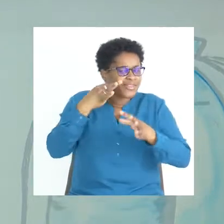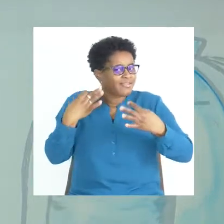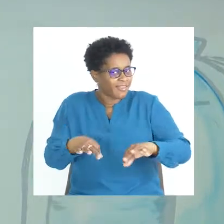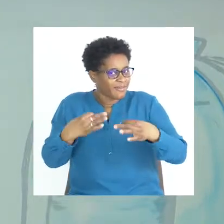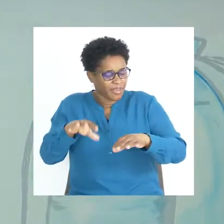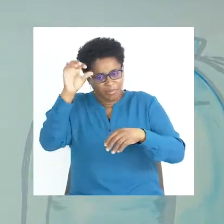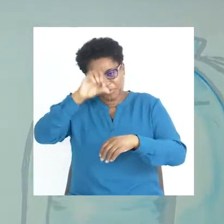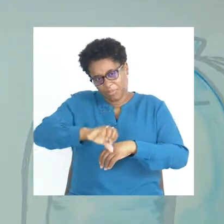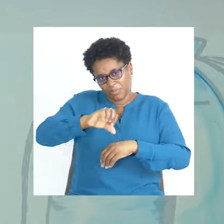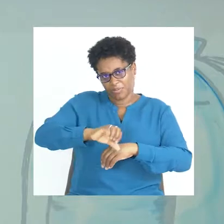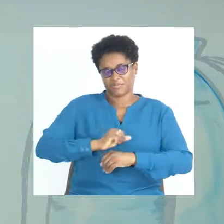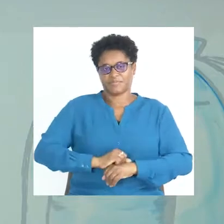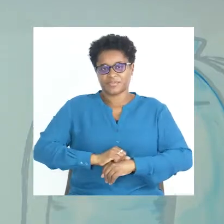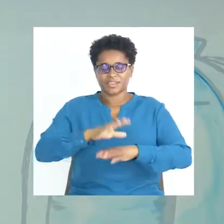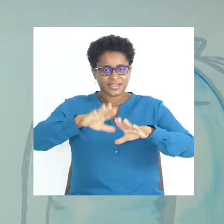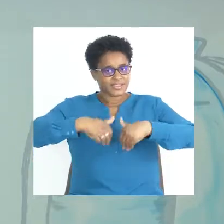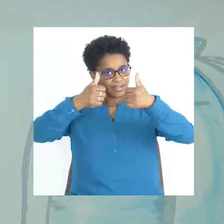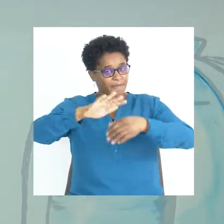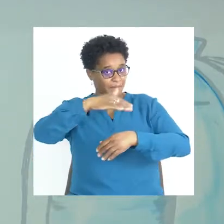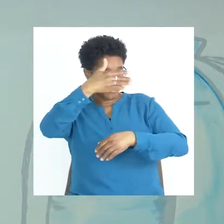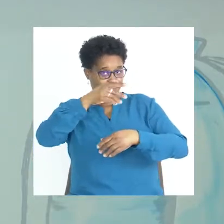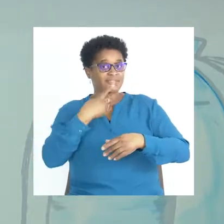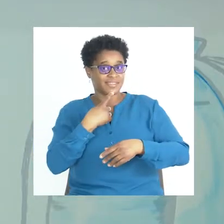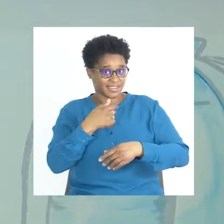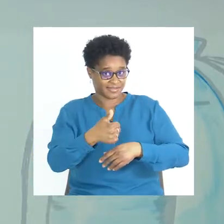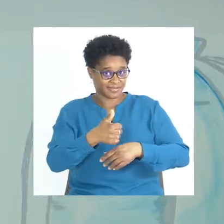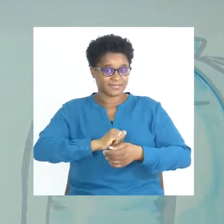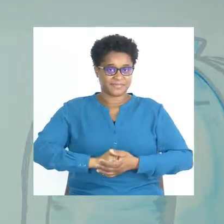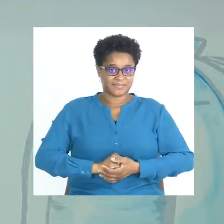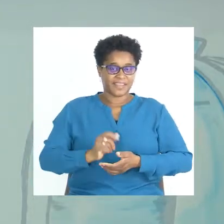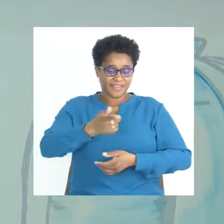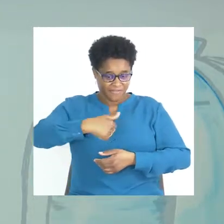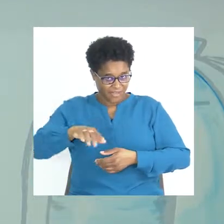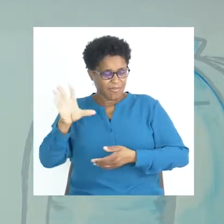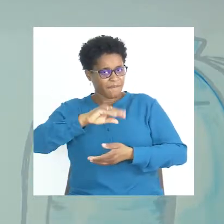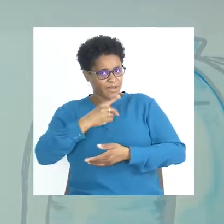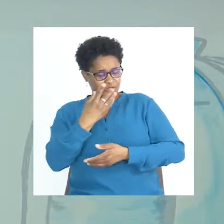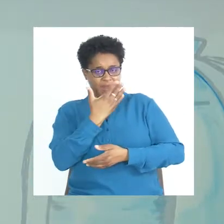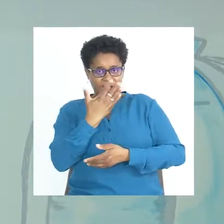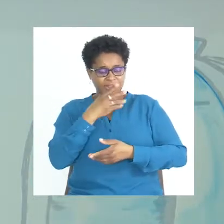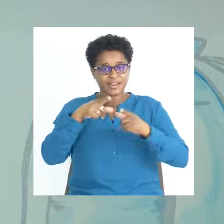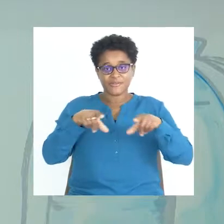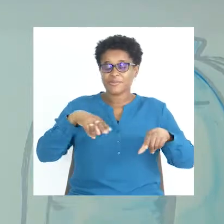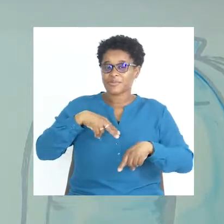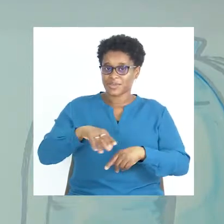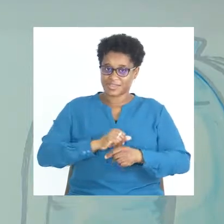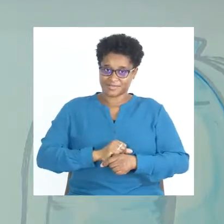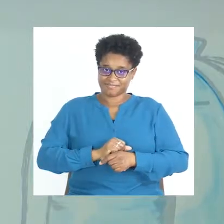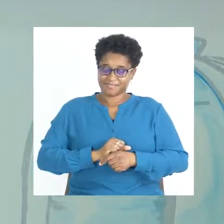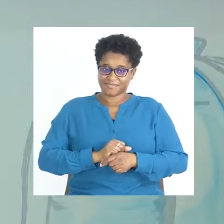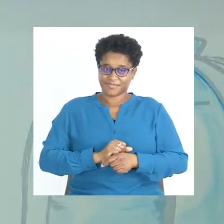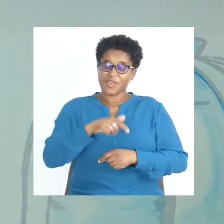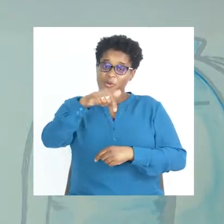continuam sempre a piorar. É cidadania em primeiro lugar, tá certo? Vamos a mais uma aula da língua